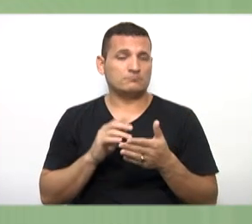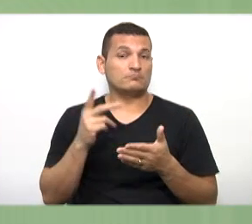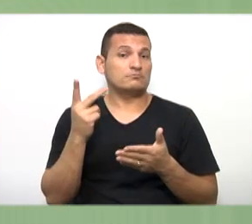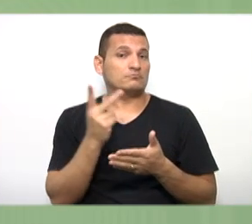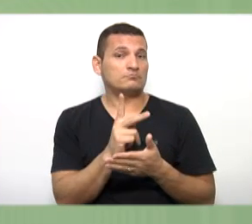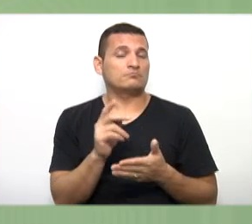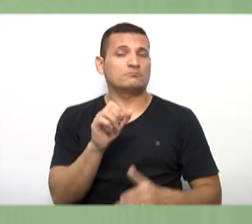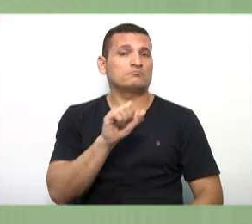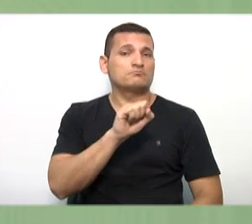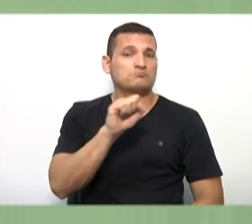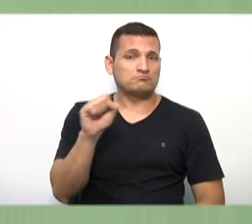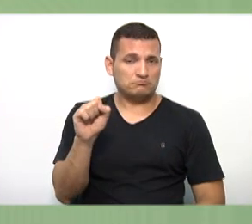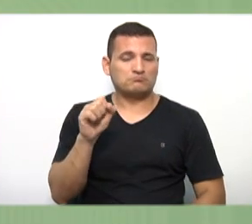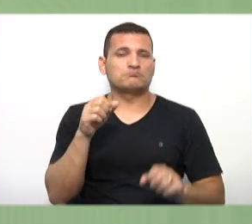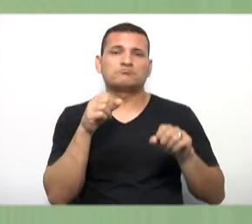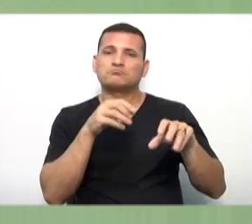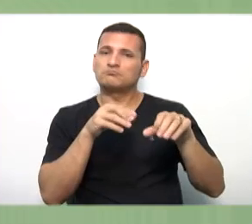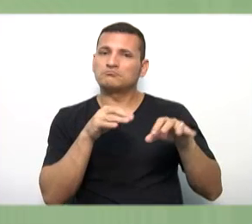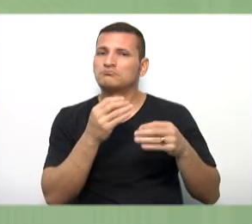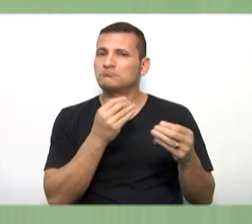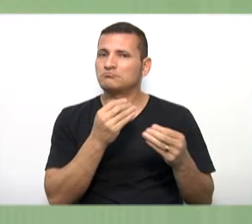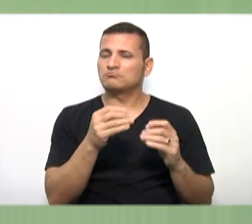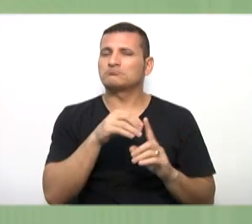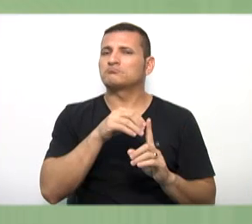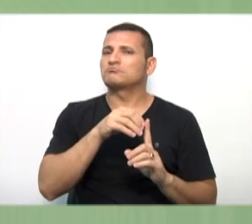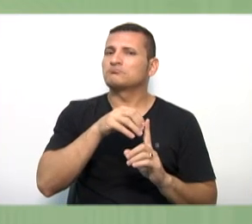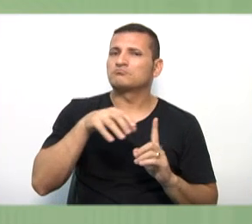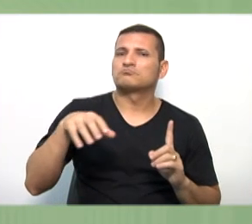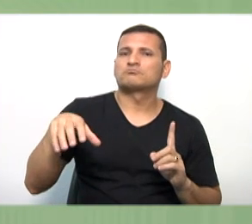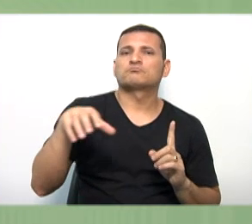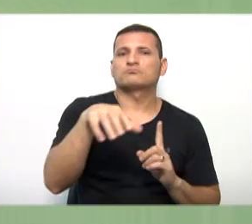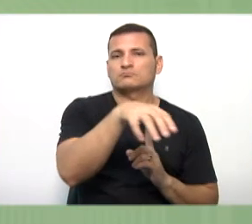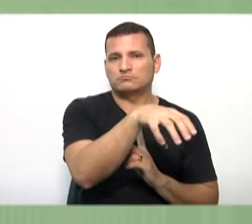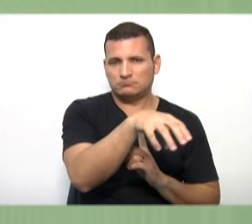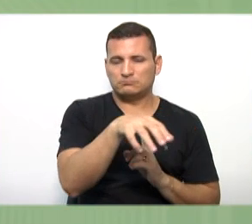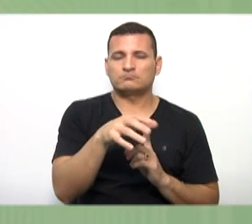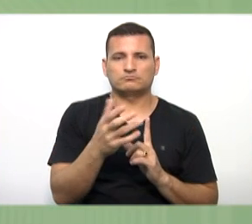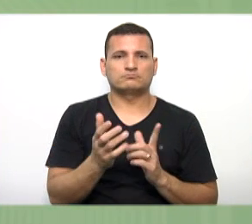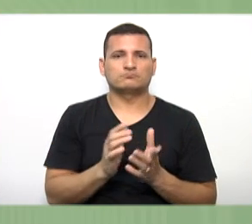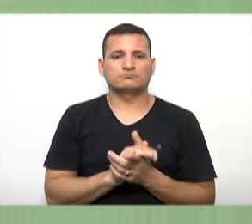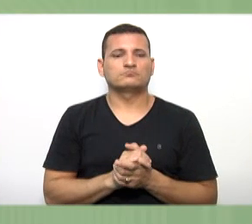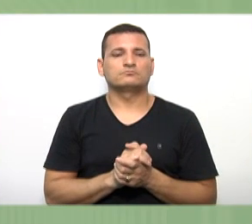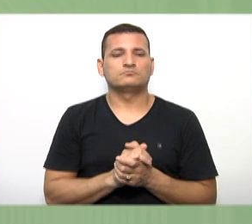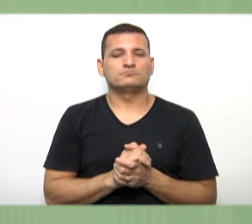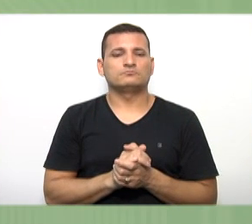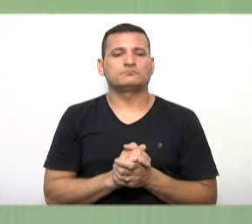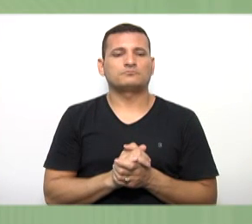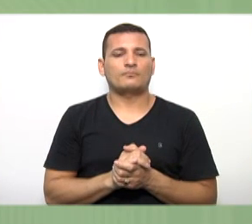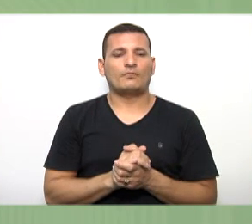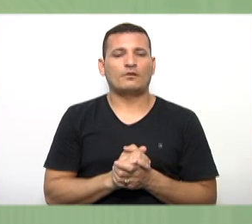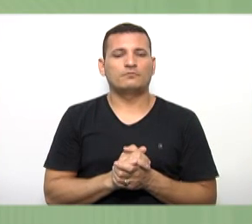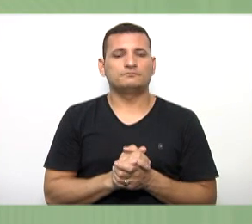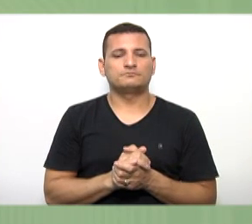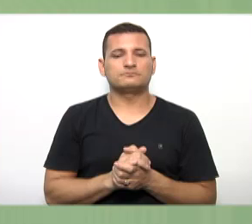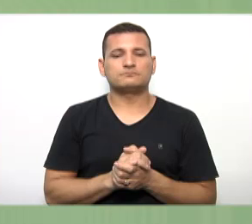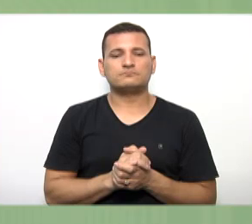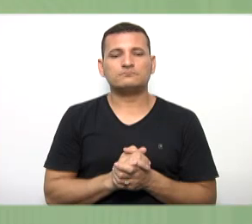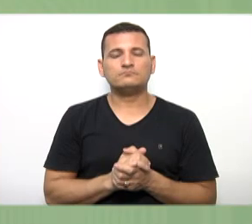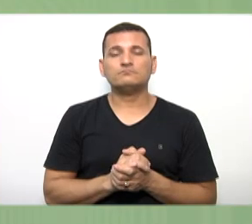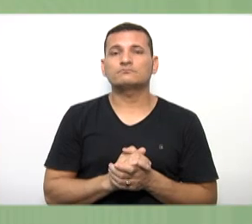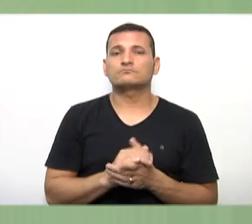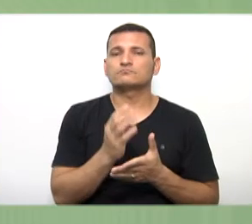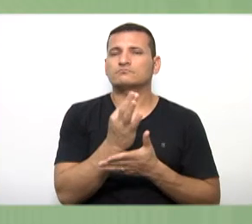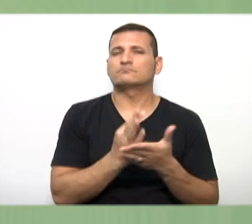dele ensinou a descentralizar. Quando no texto ele traz aqui para